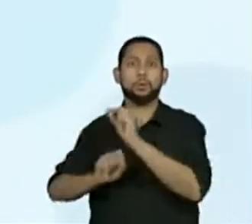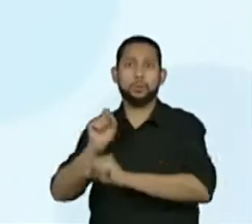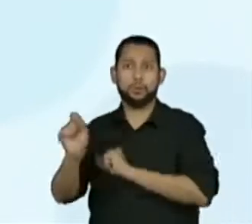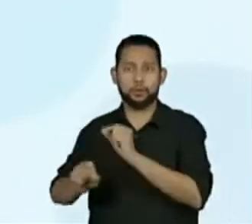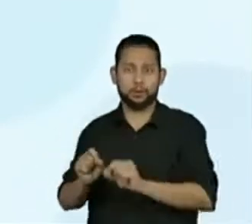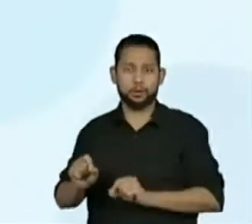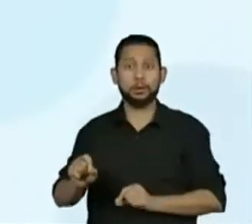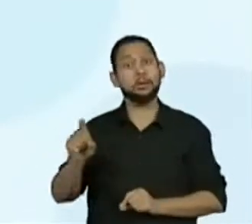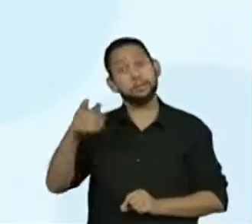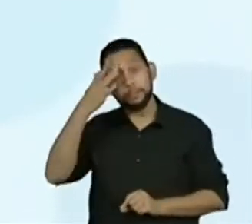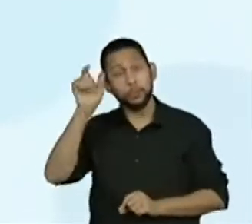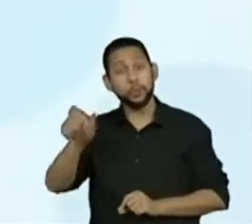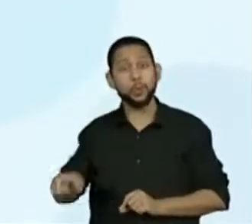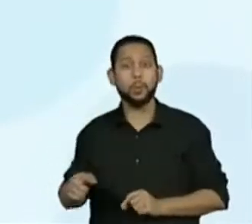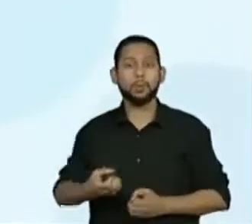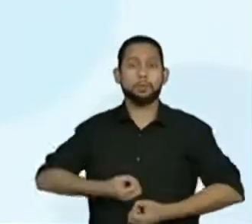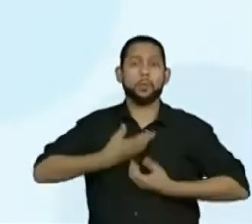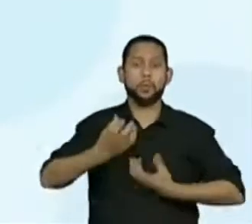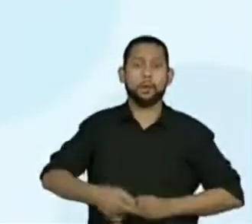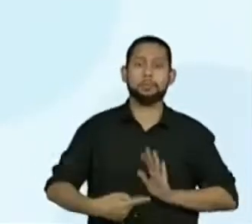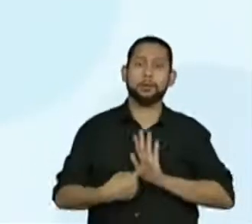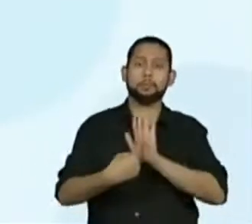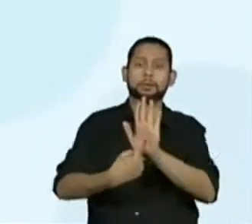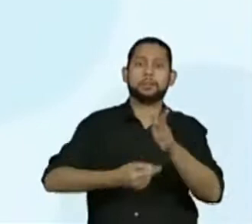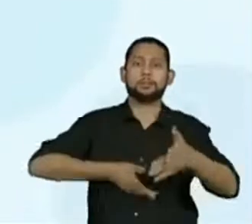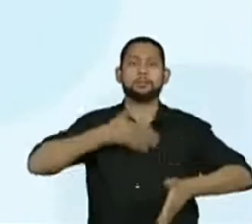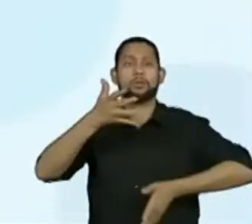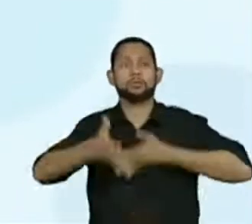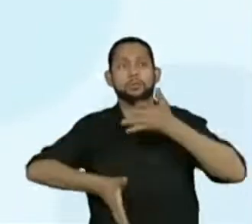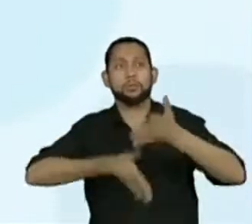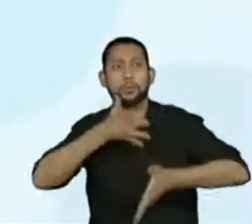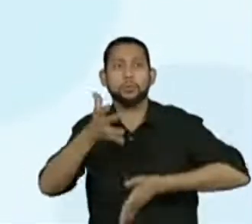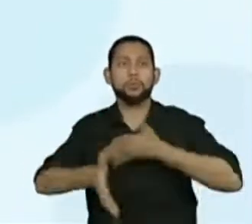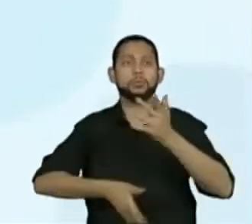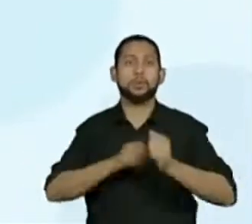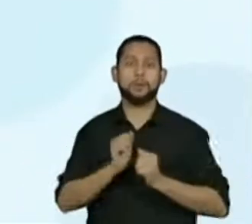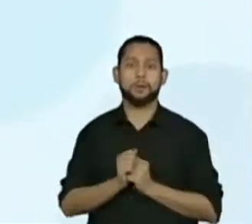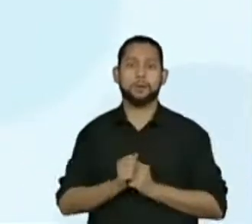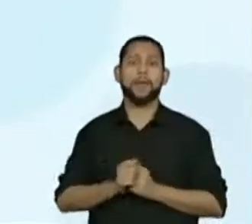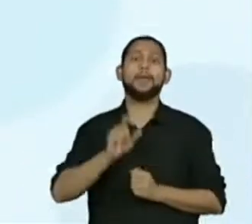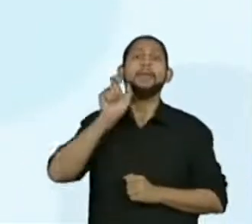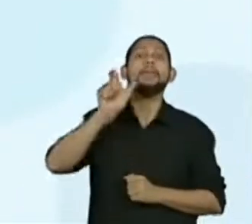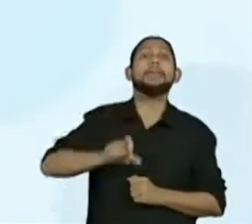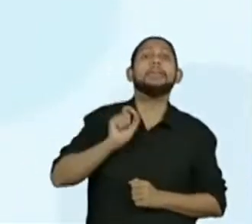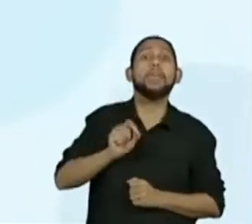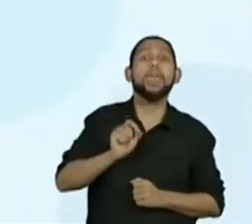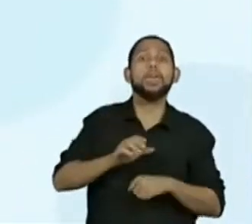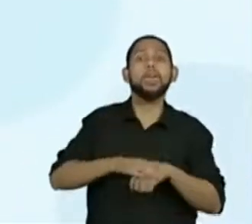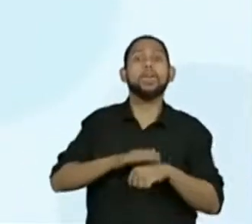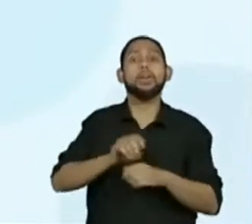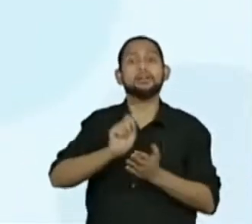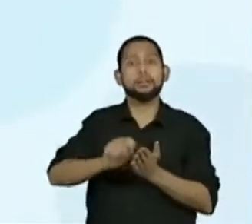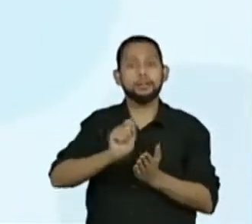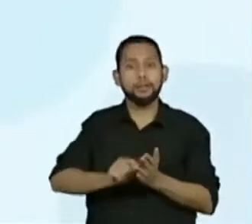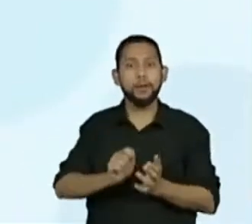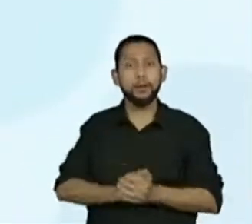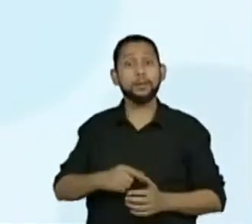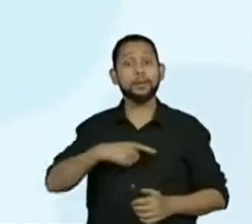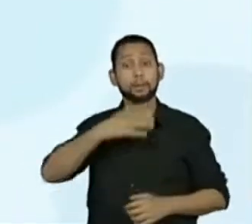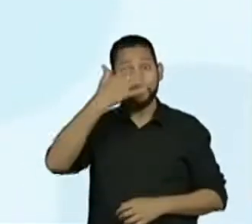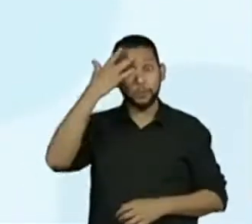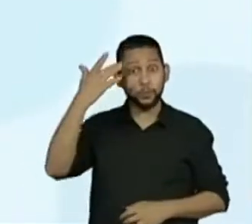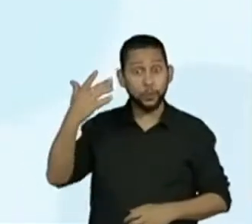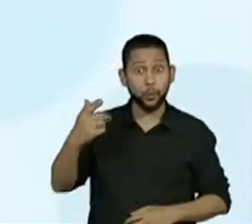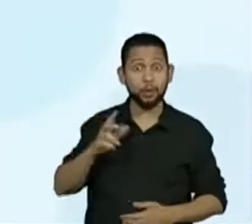as apresentações dos poemas né dos autores como eu disse a biografia e o mestre de